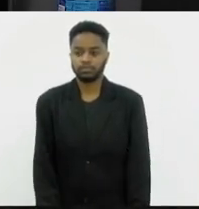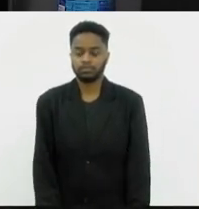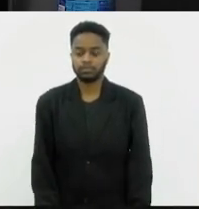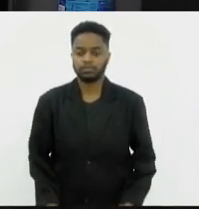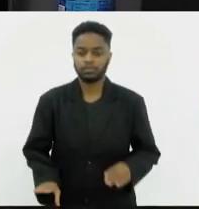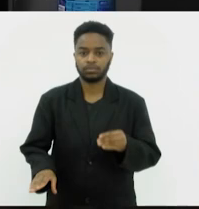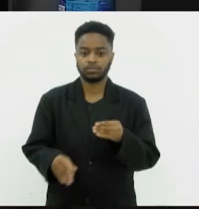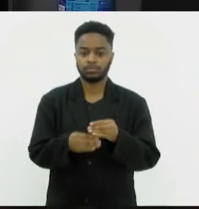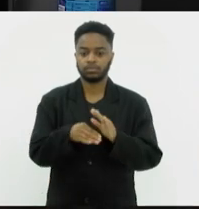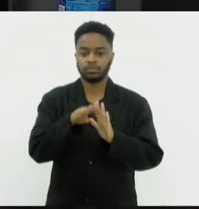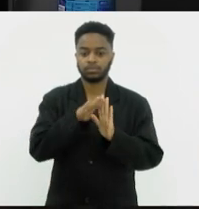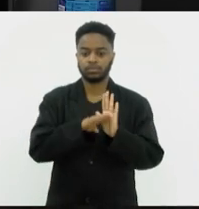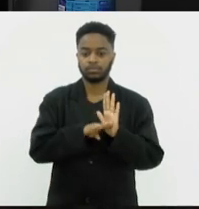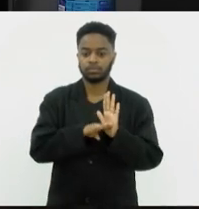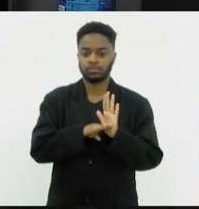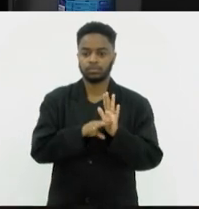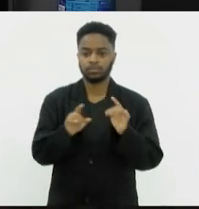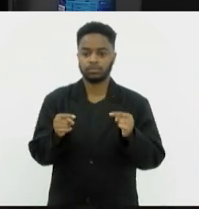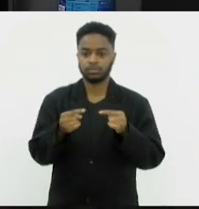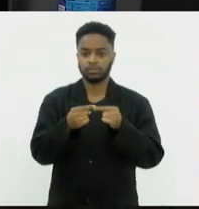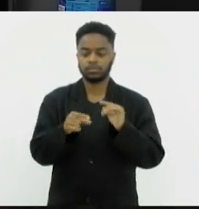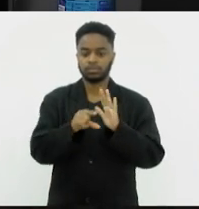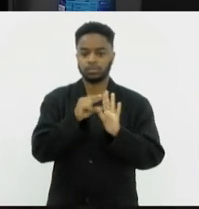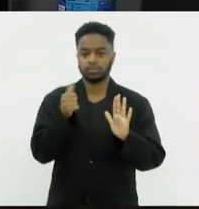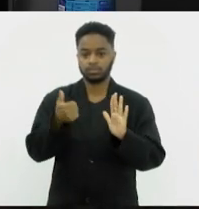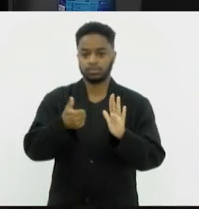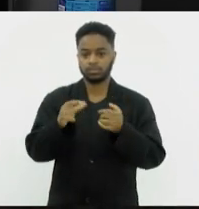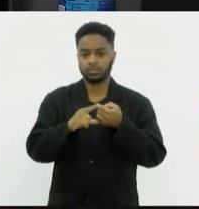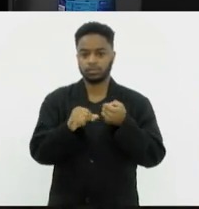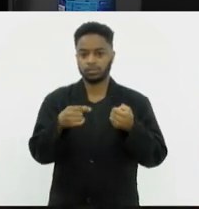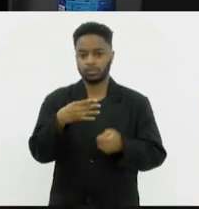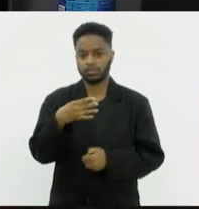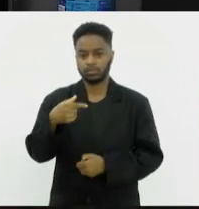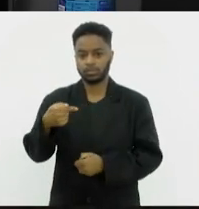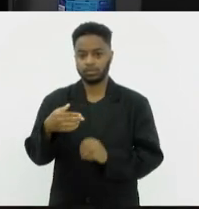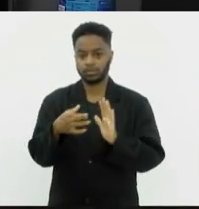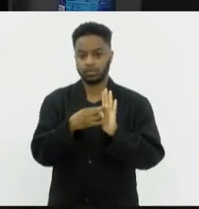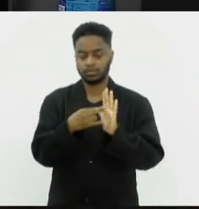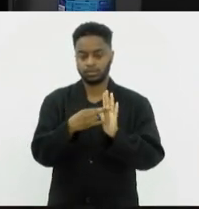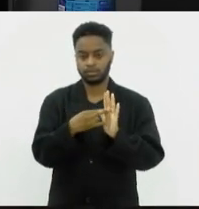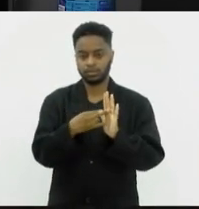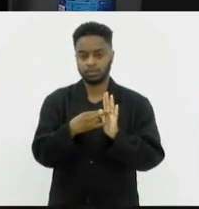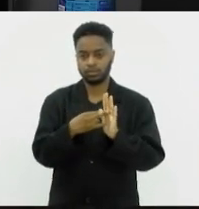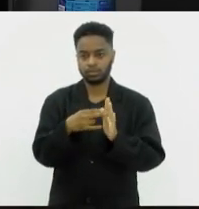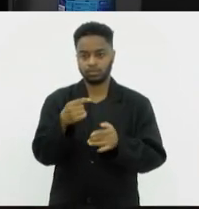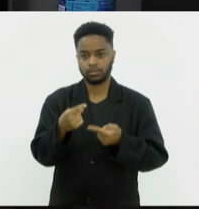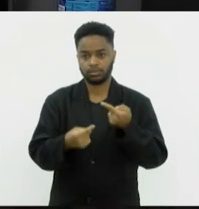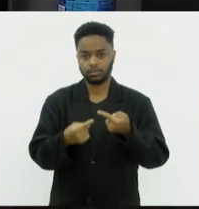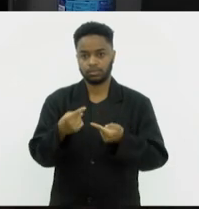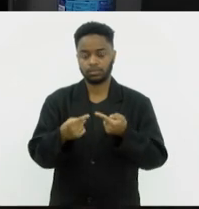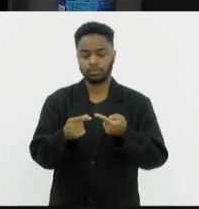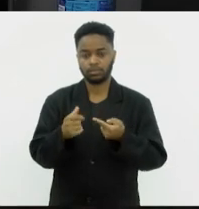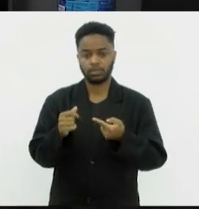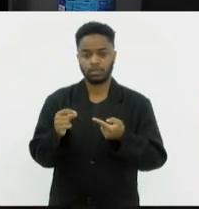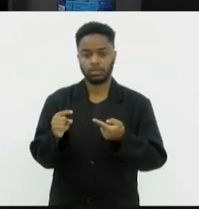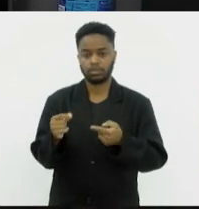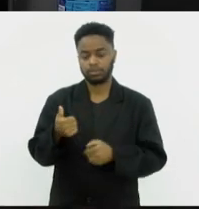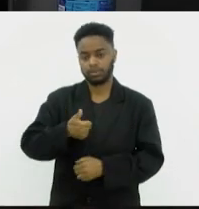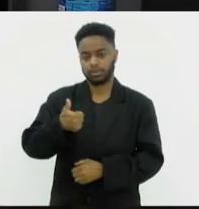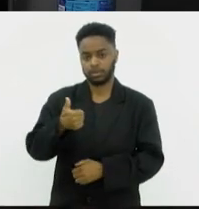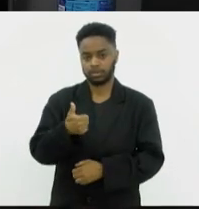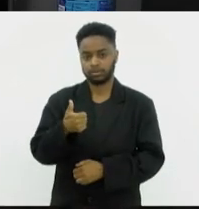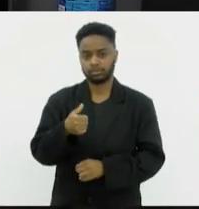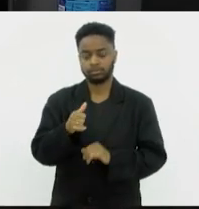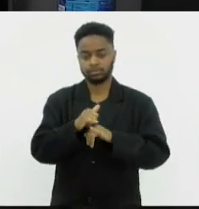Inclusão na ordem do dia de acordo com o parágrafo 1º do artigo 47 do Regimento Interno, em tramitação ordinária em primeira discussão,